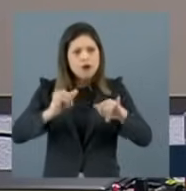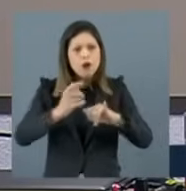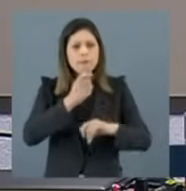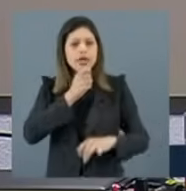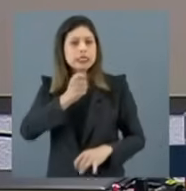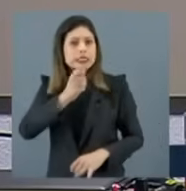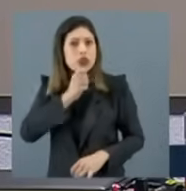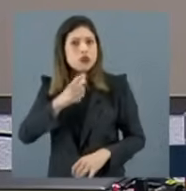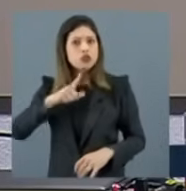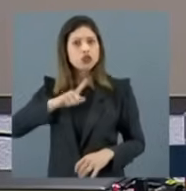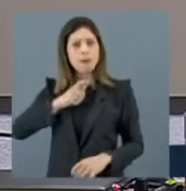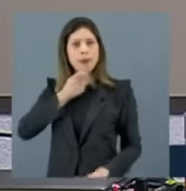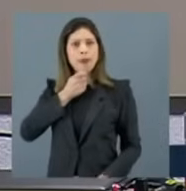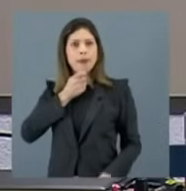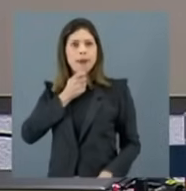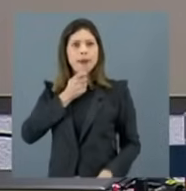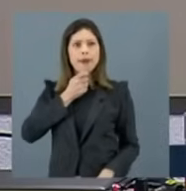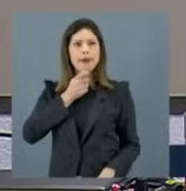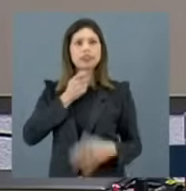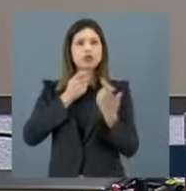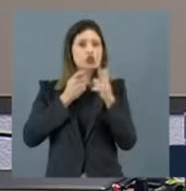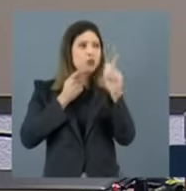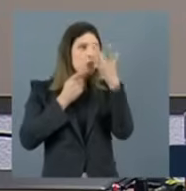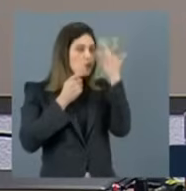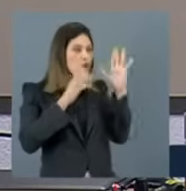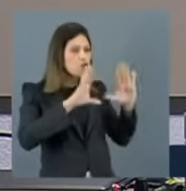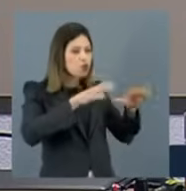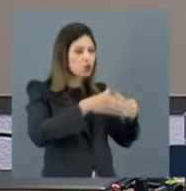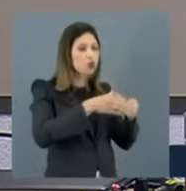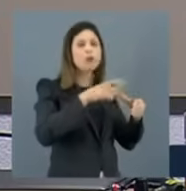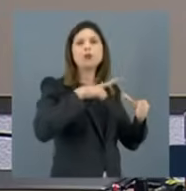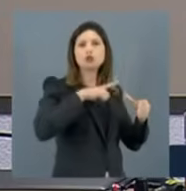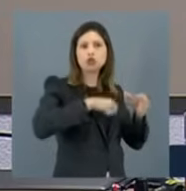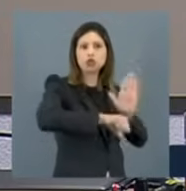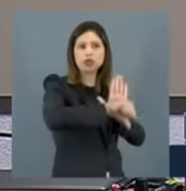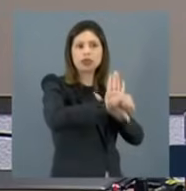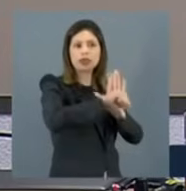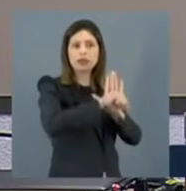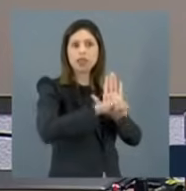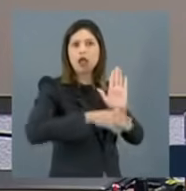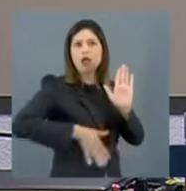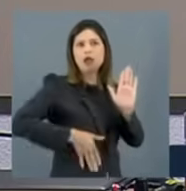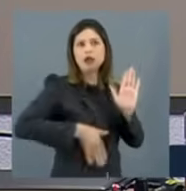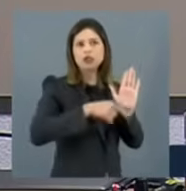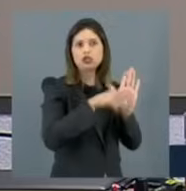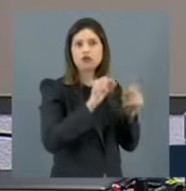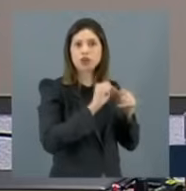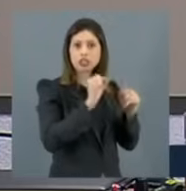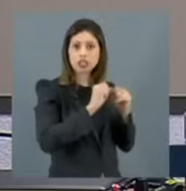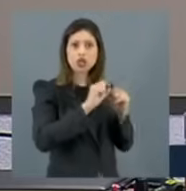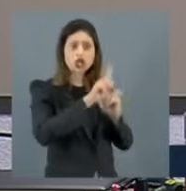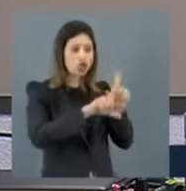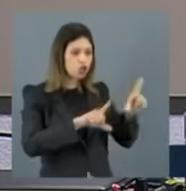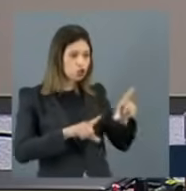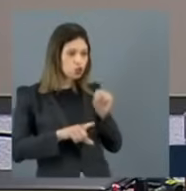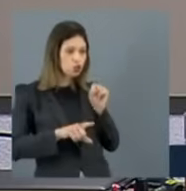áudios de um membro de uma conhecida facção criminosa, manifestando preferência pelo candidato